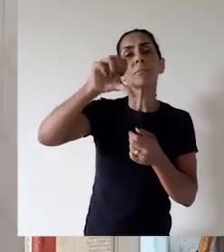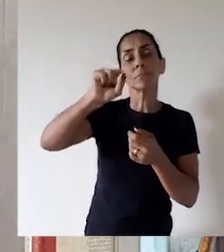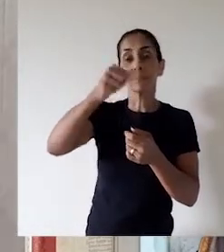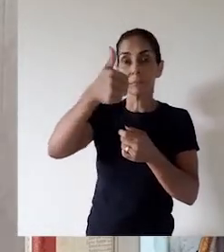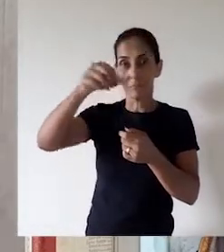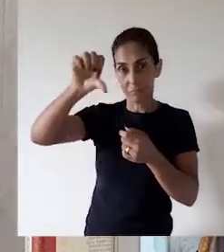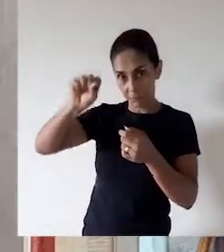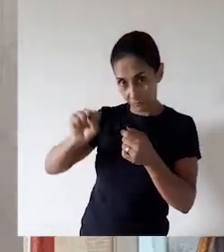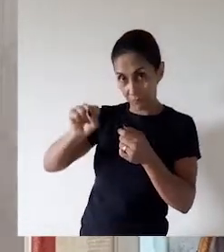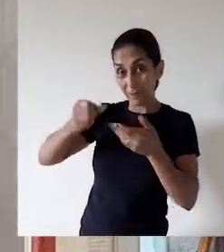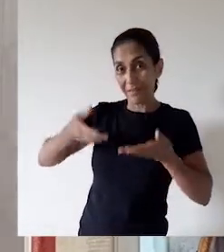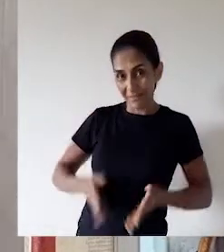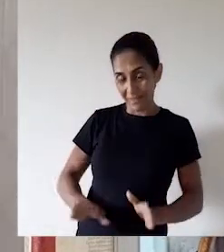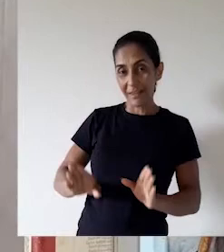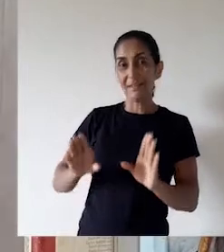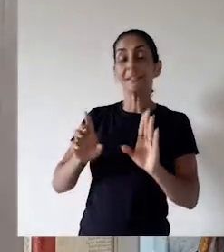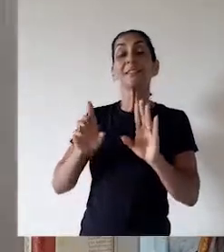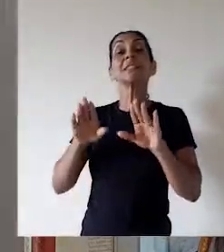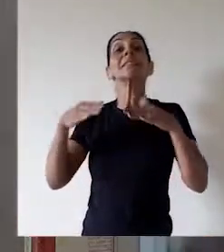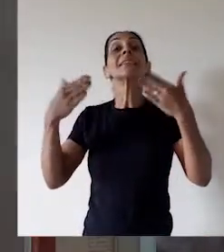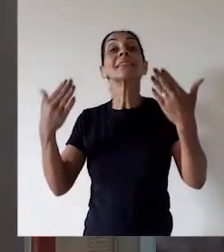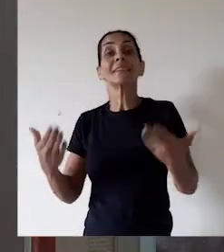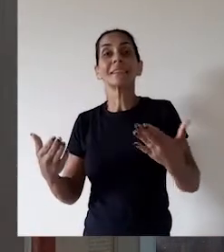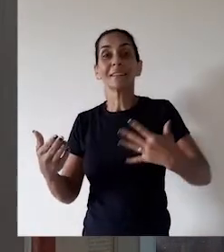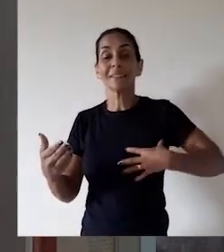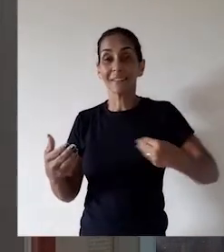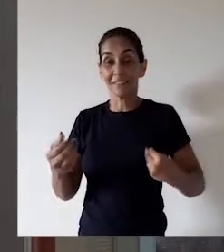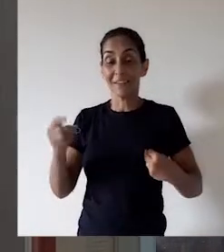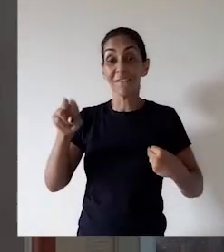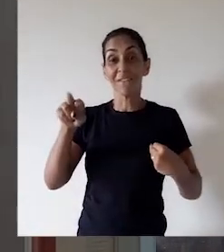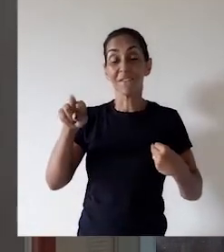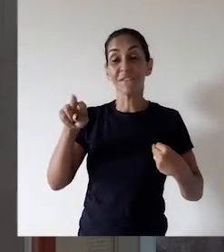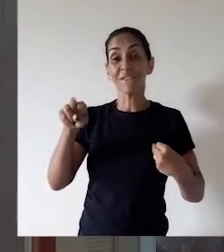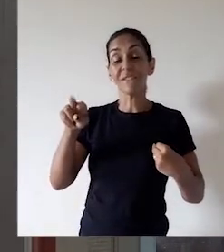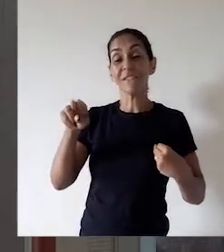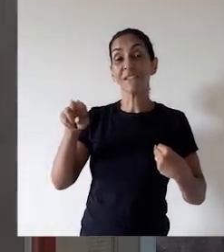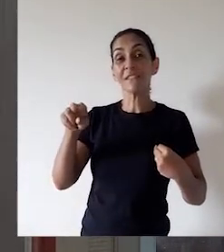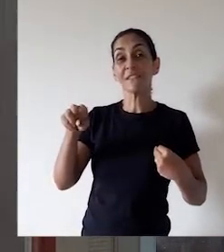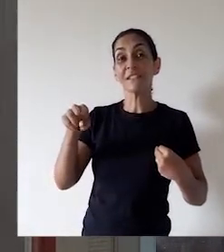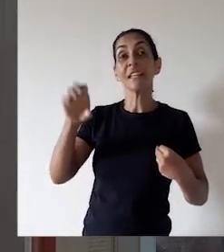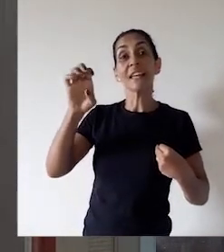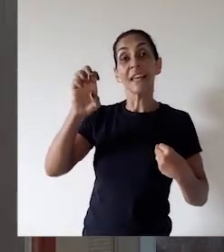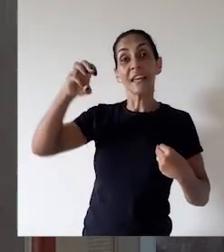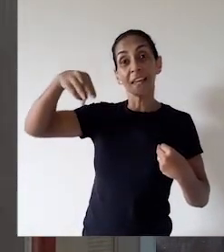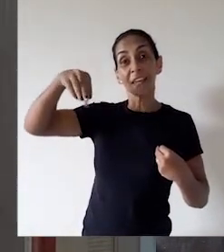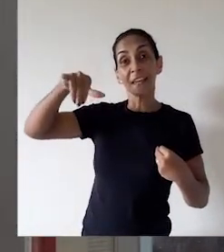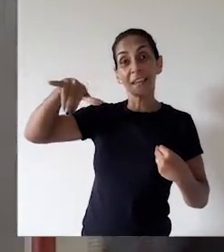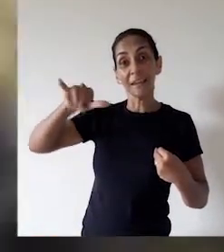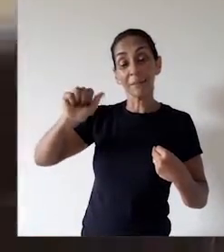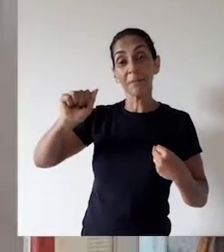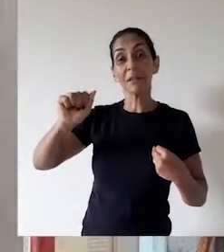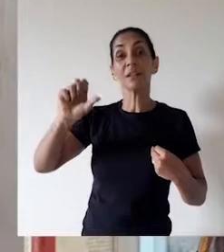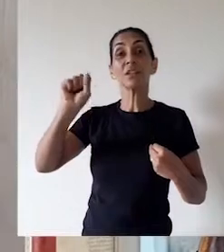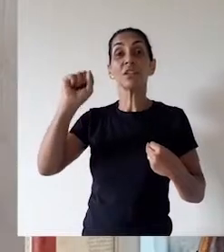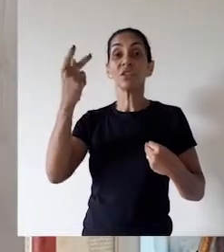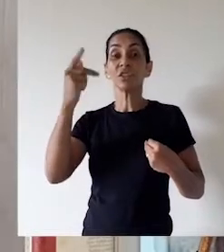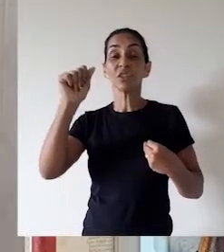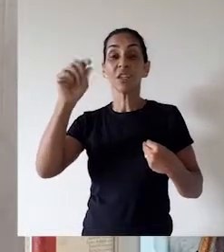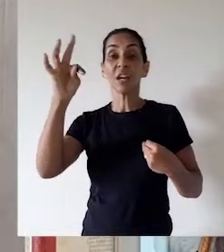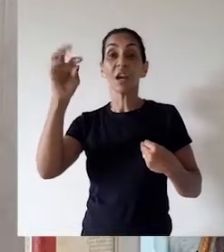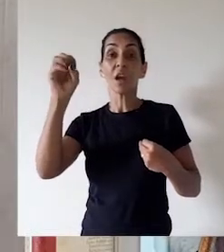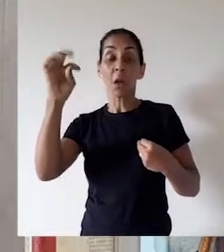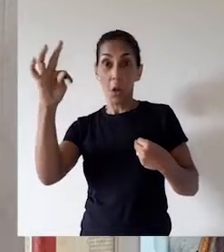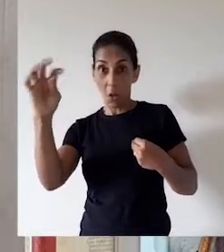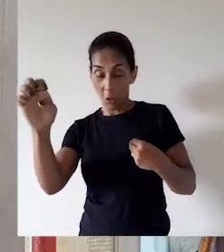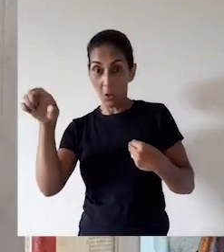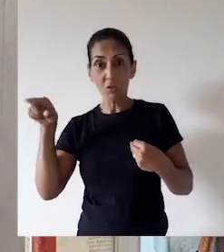Em 1818, nascem então as nossas queridas irmãs Brontë, a Emily, a Charlotte e a Anne. Com o incentivo